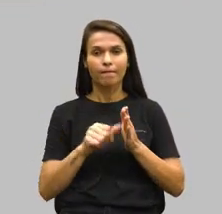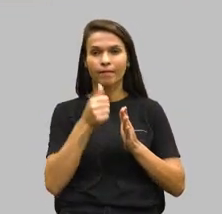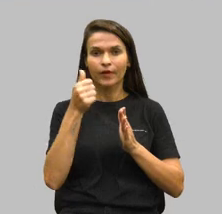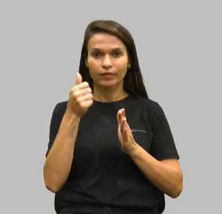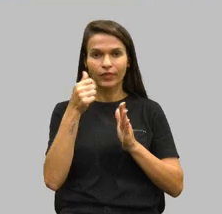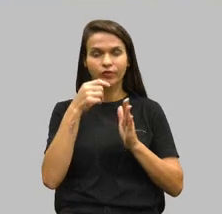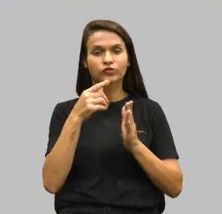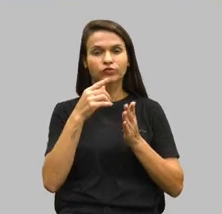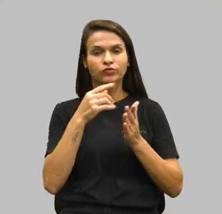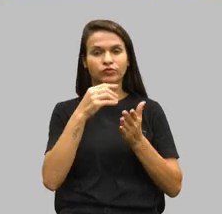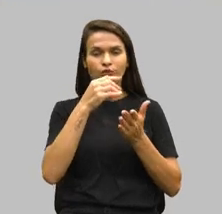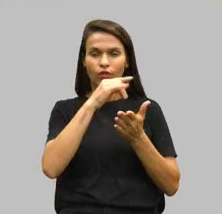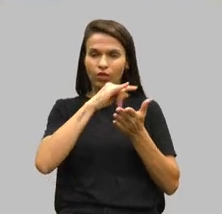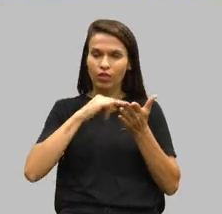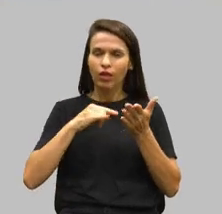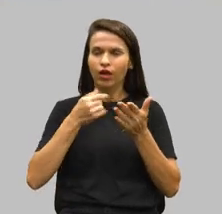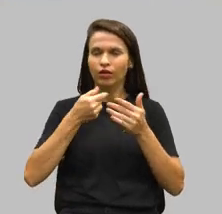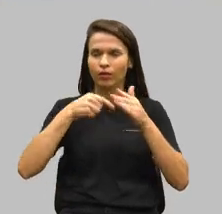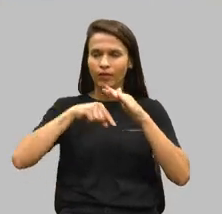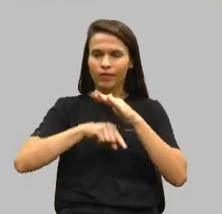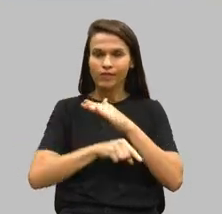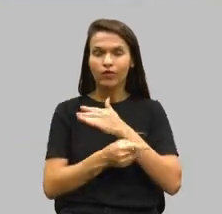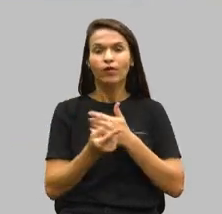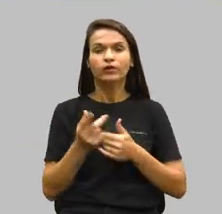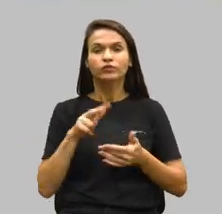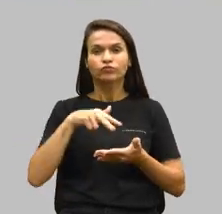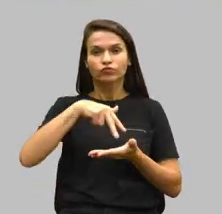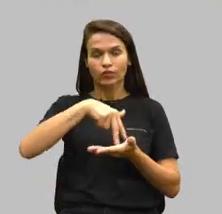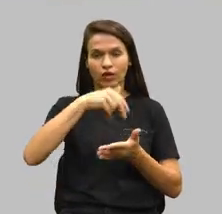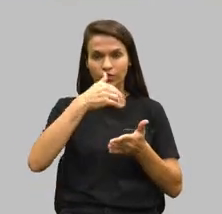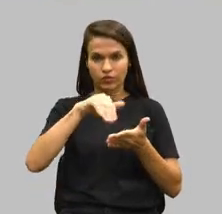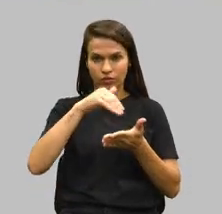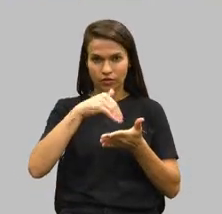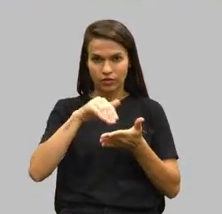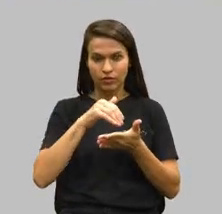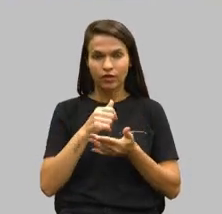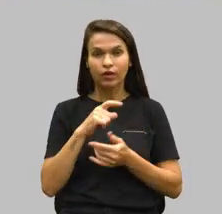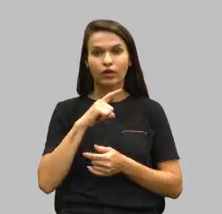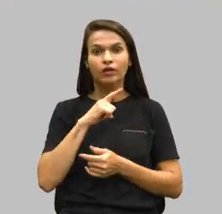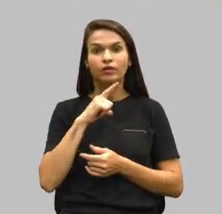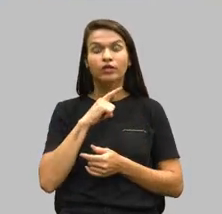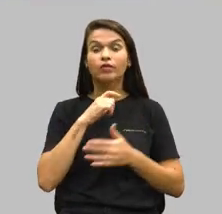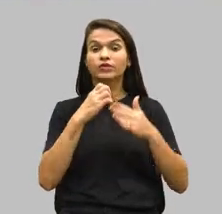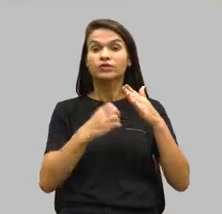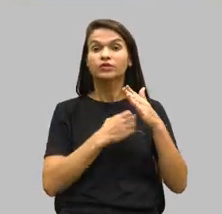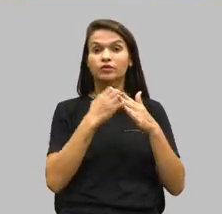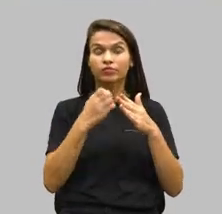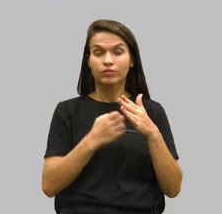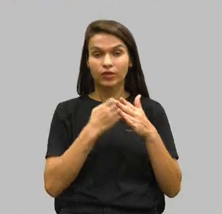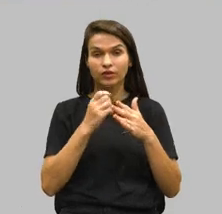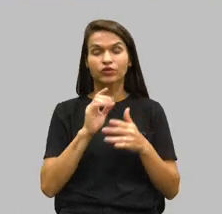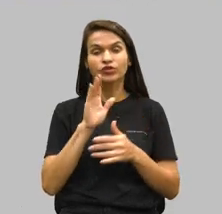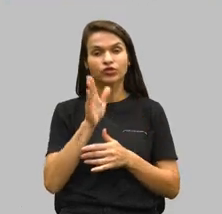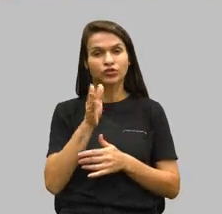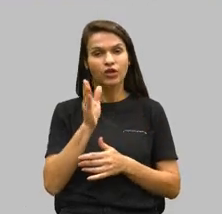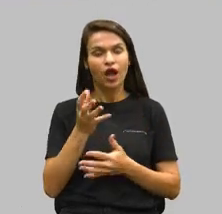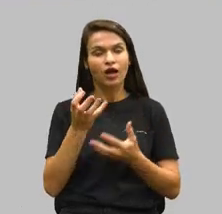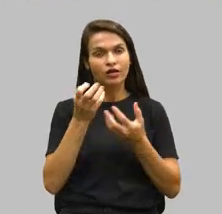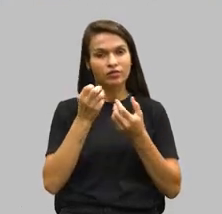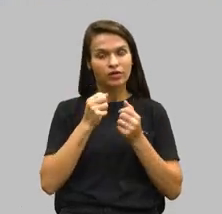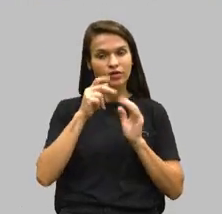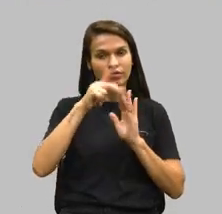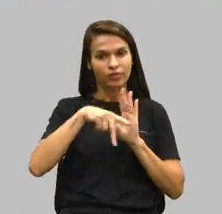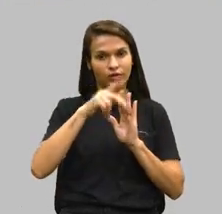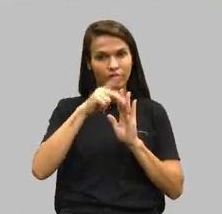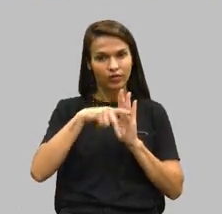pautas que eu me aprofundei quando eu assumi a secretaria nós temos empresas que são que já aderiram ao programa